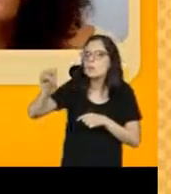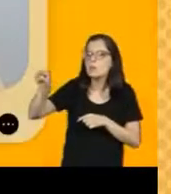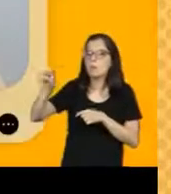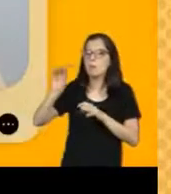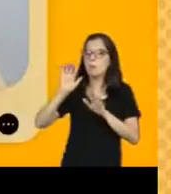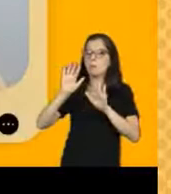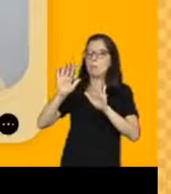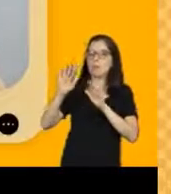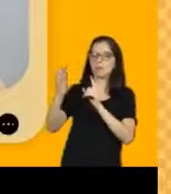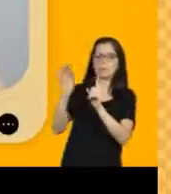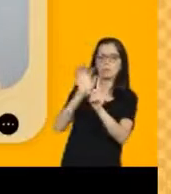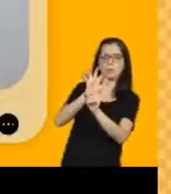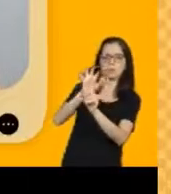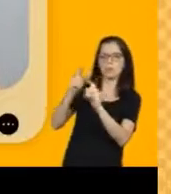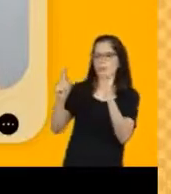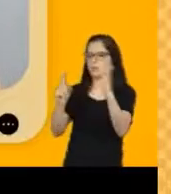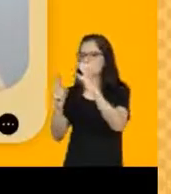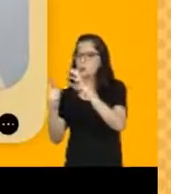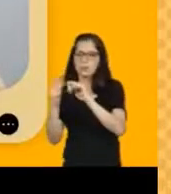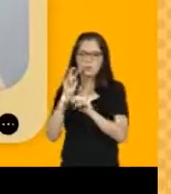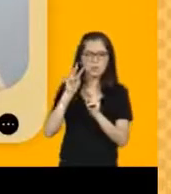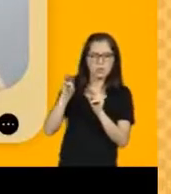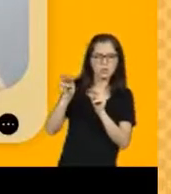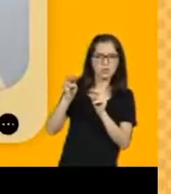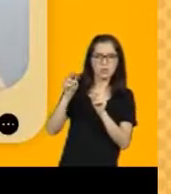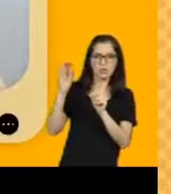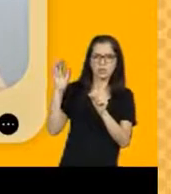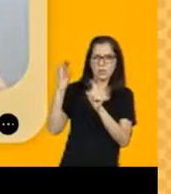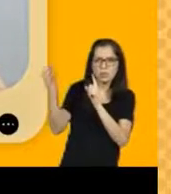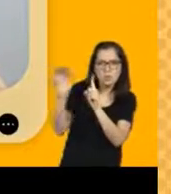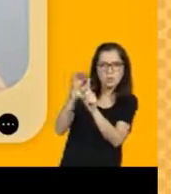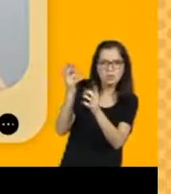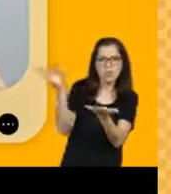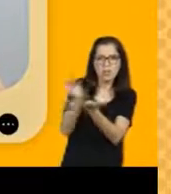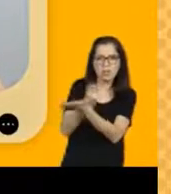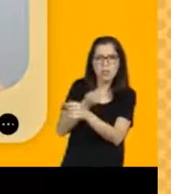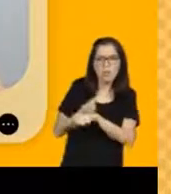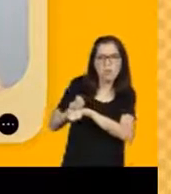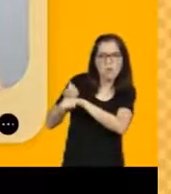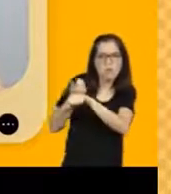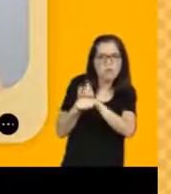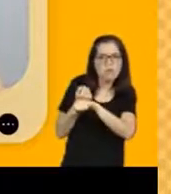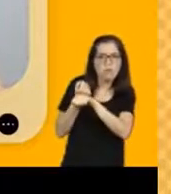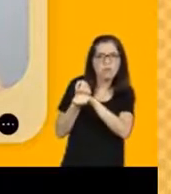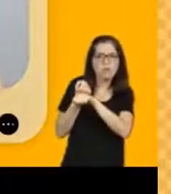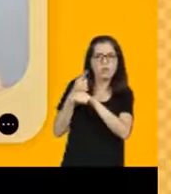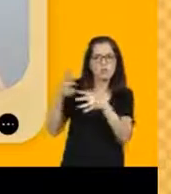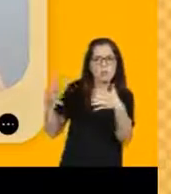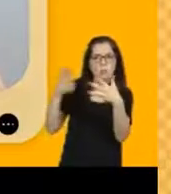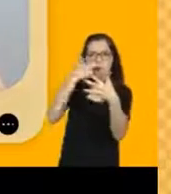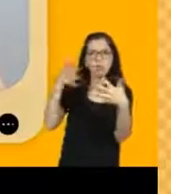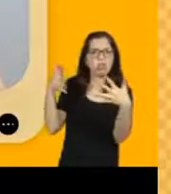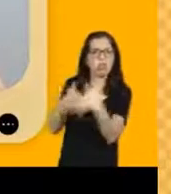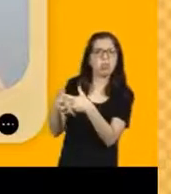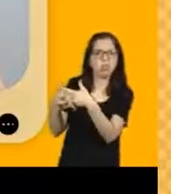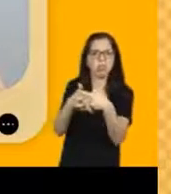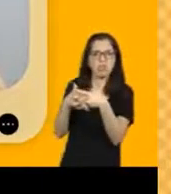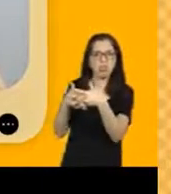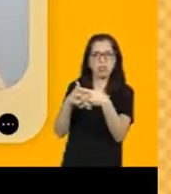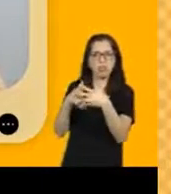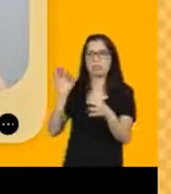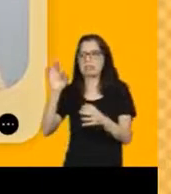o mundo. E aí a desinformação, ela tira essa nossa capacidade, muitas vezes, de discernir o que é falso, o que é real